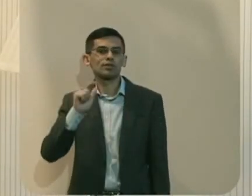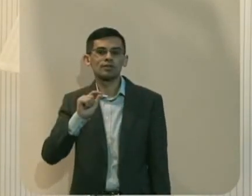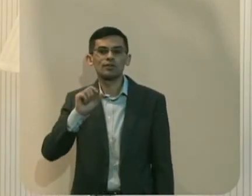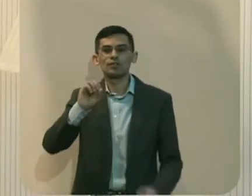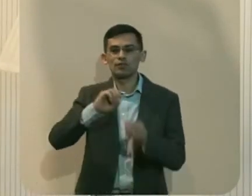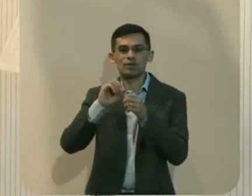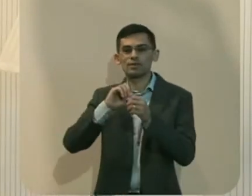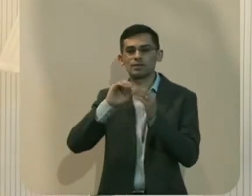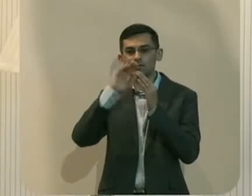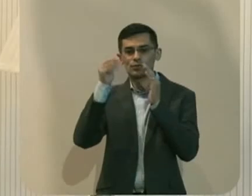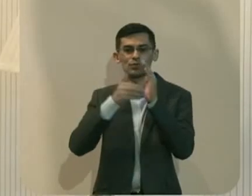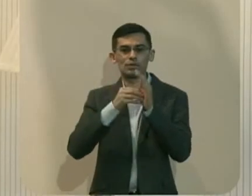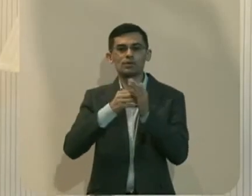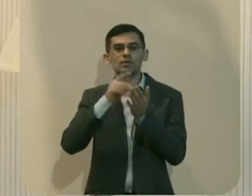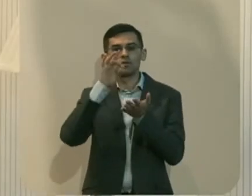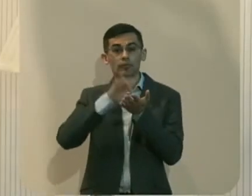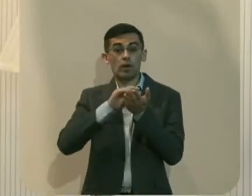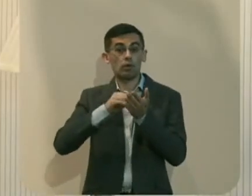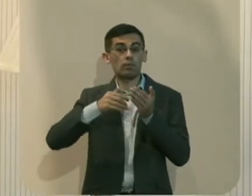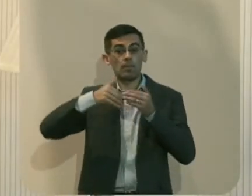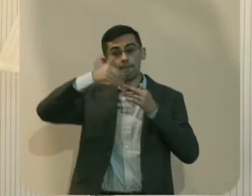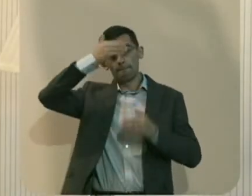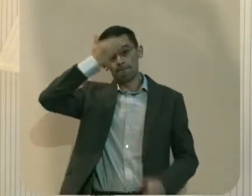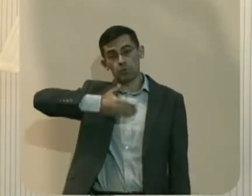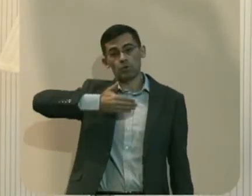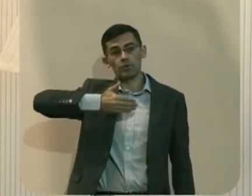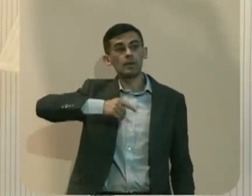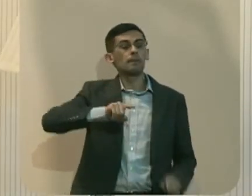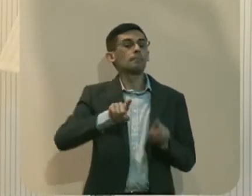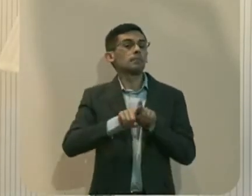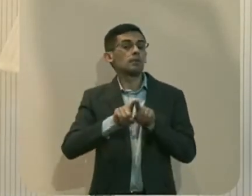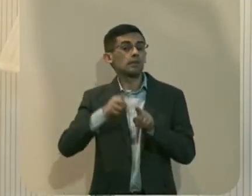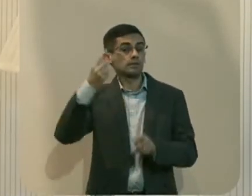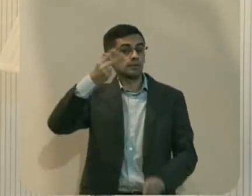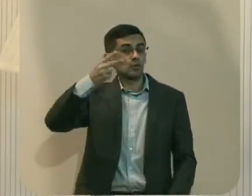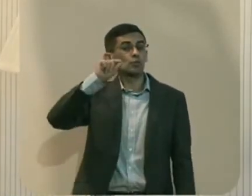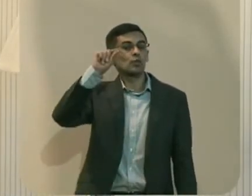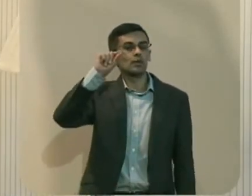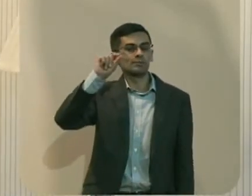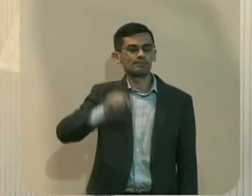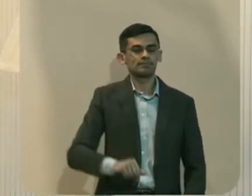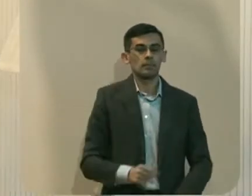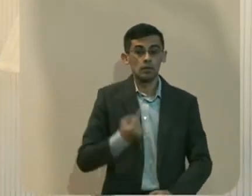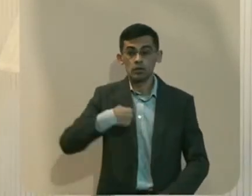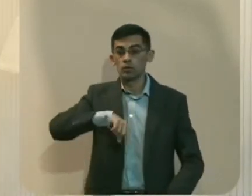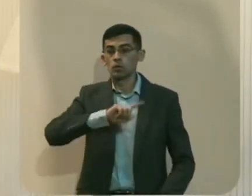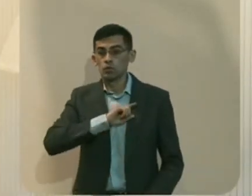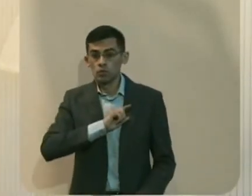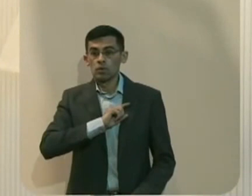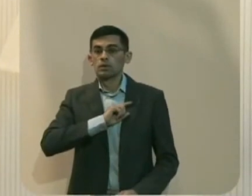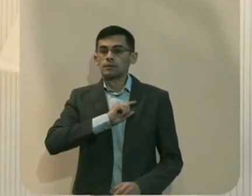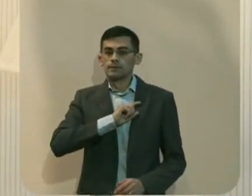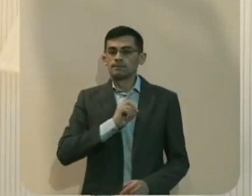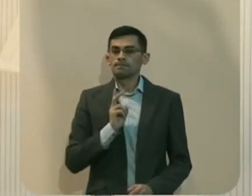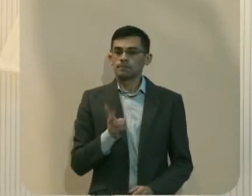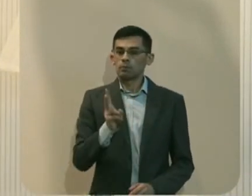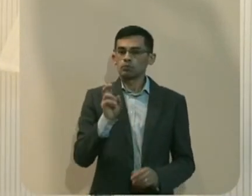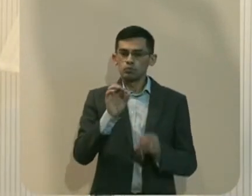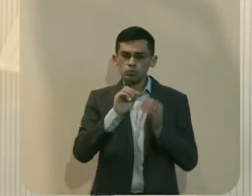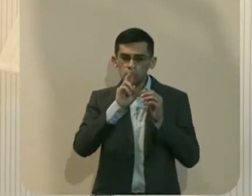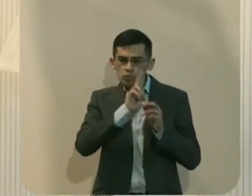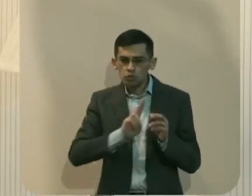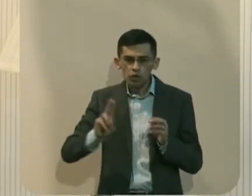isso na vida. Esse é um teste para você. E a segunda é porque nós vamos usar toda a nossa